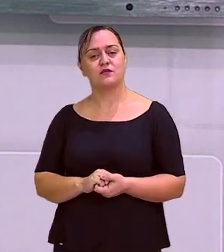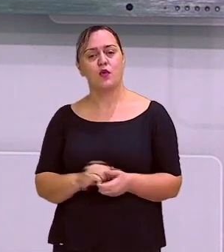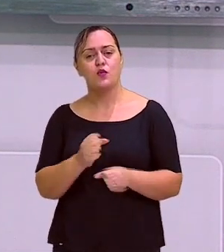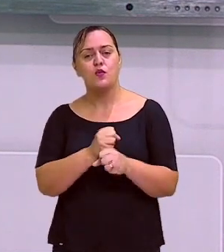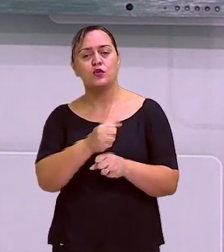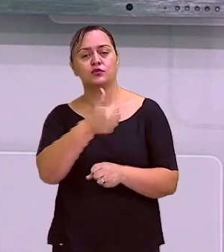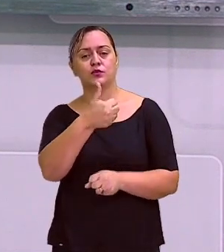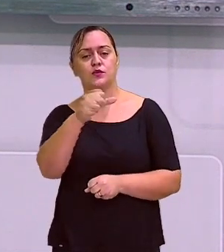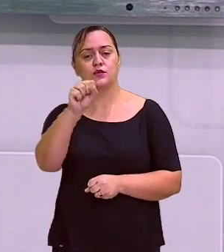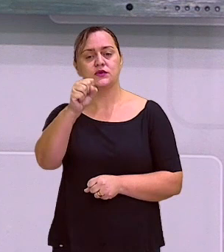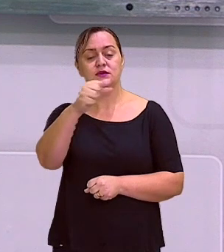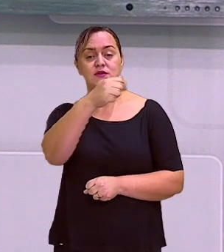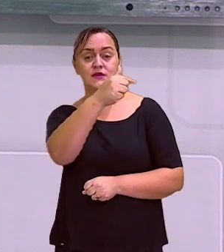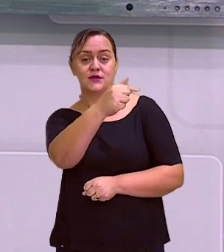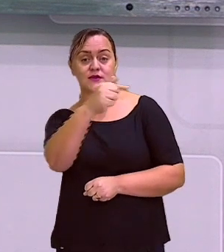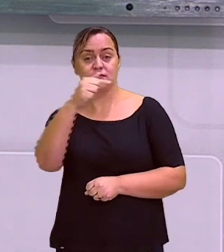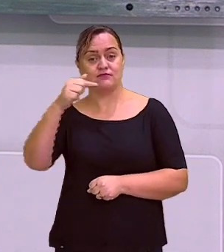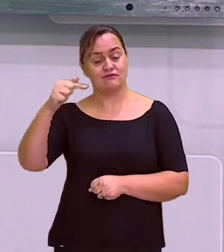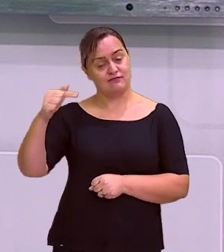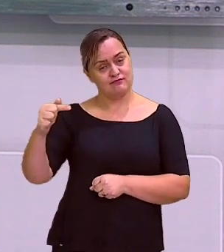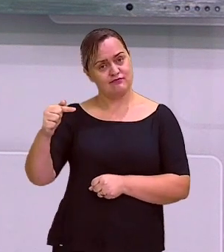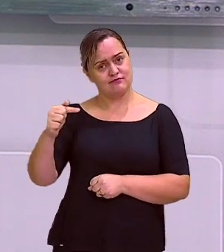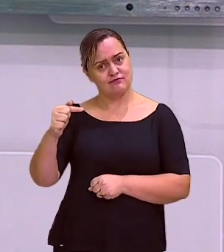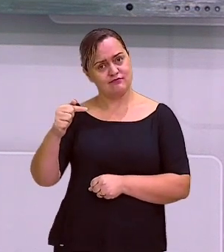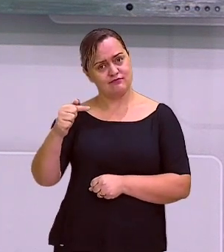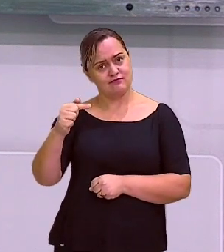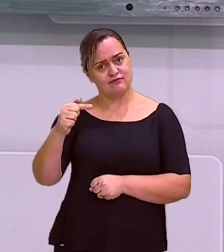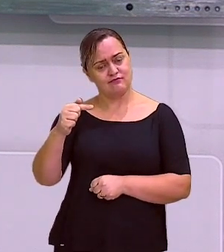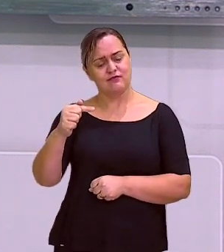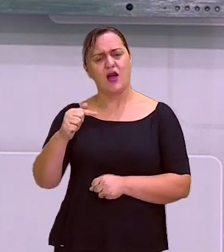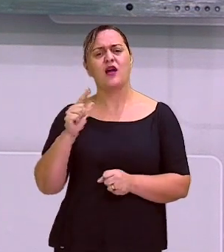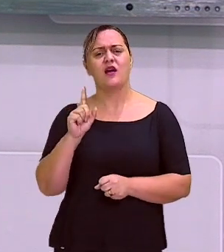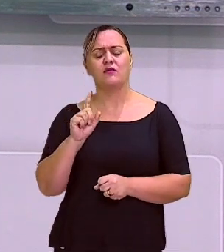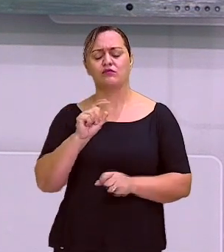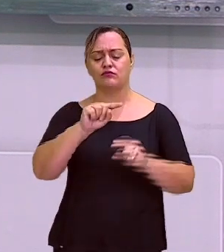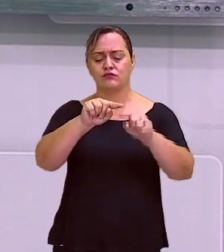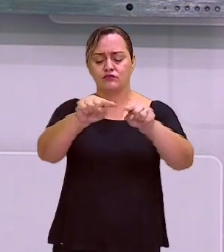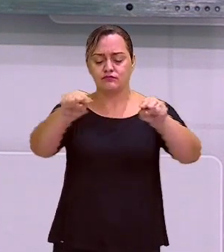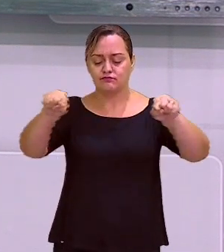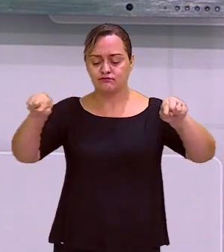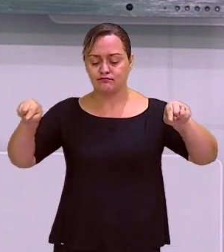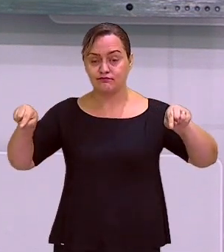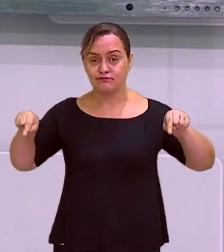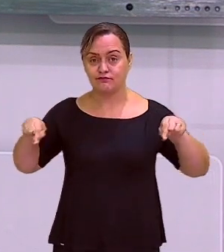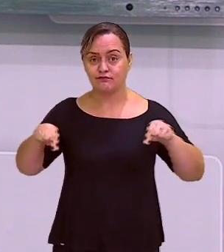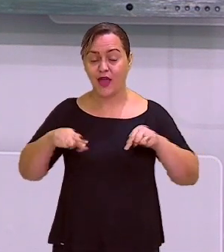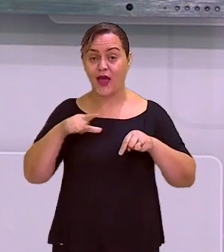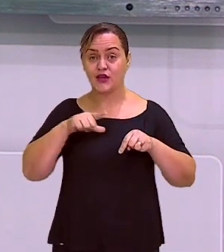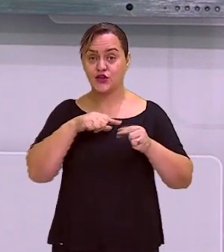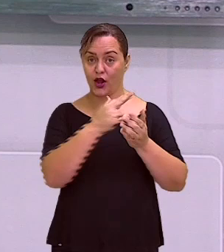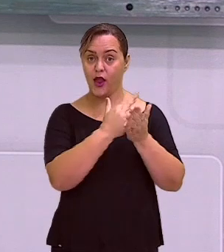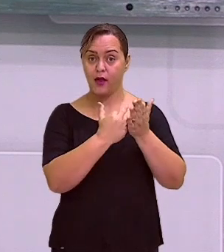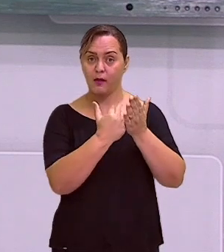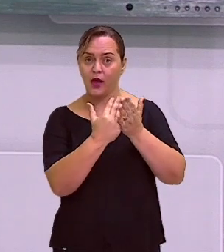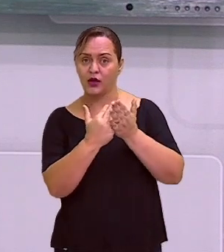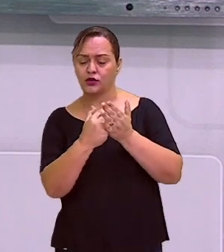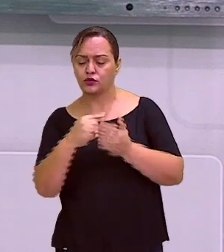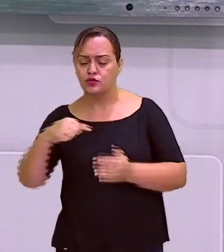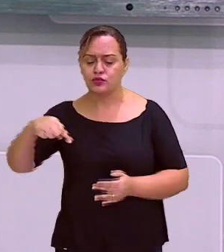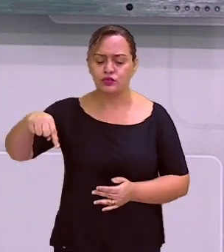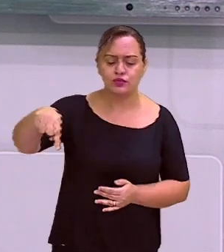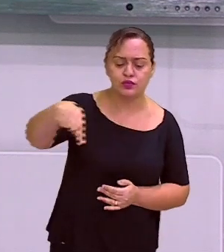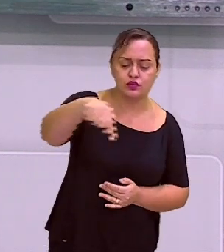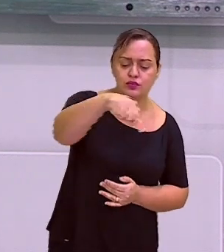praxinoscópio. O aparelho tinha formato circular, no qual as imagens, ao girarem, pareciam estar